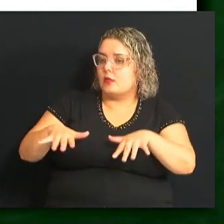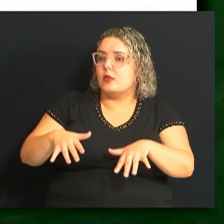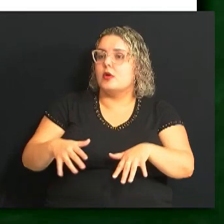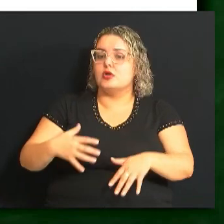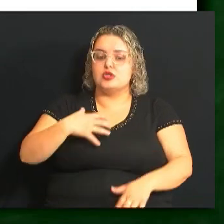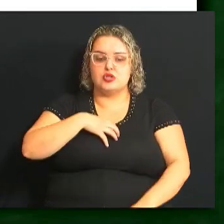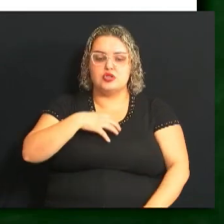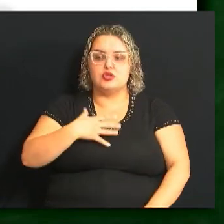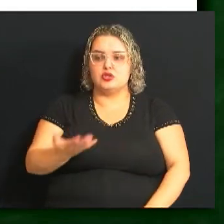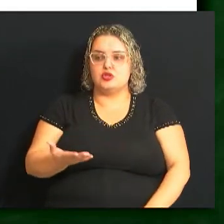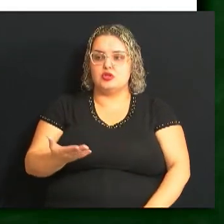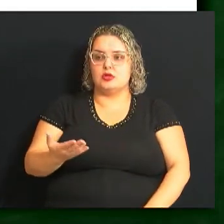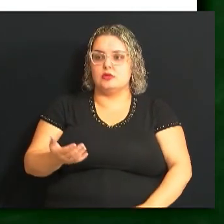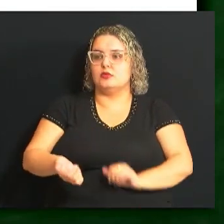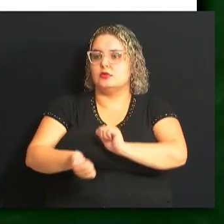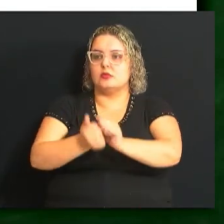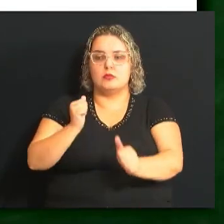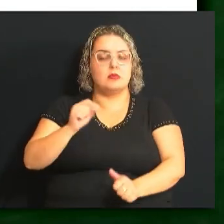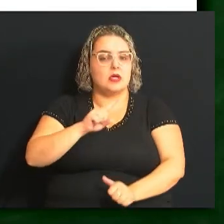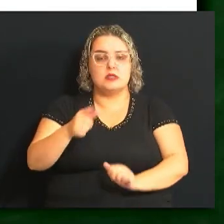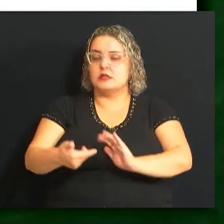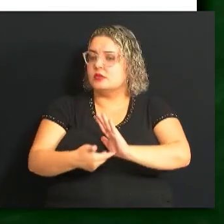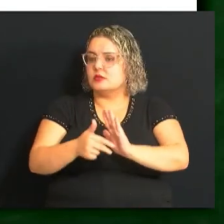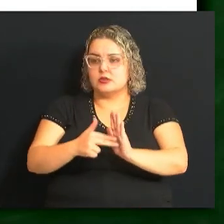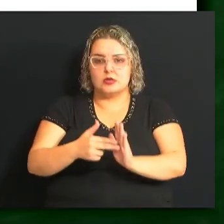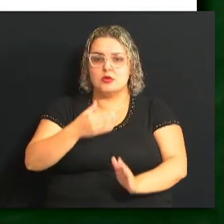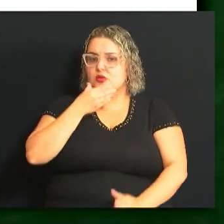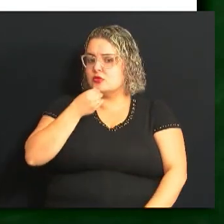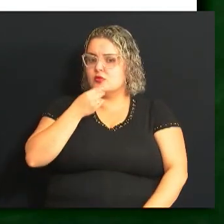performances no esporte, mas isso não significa que o menino não possa